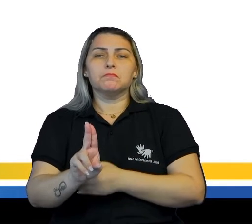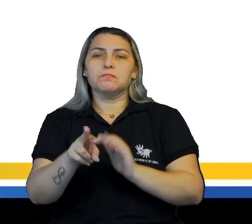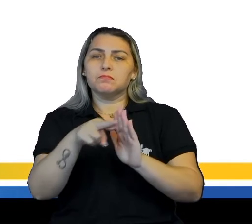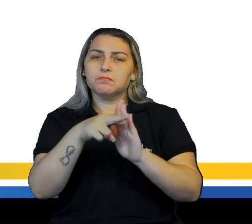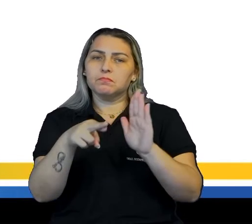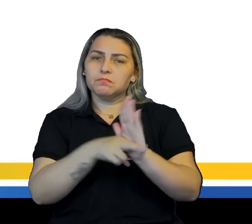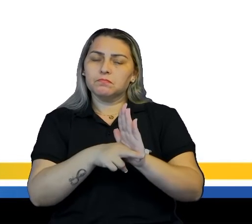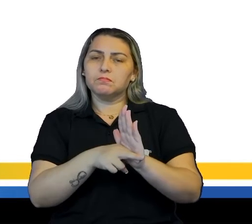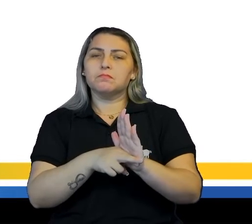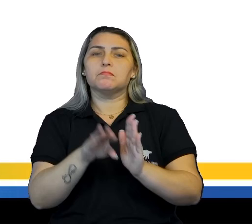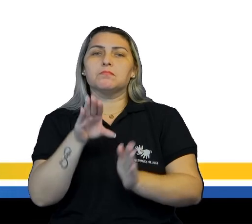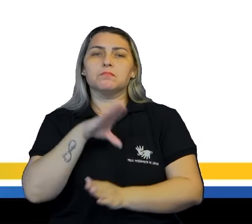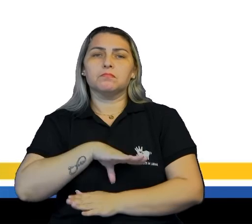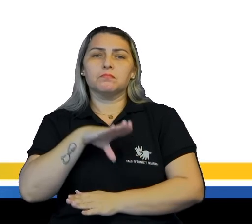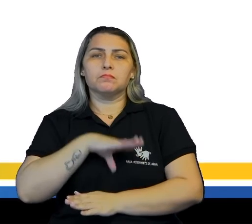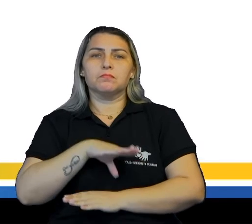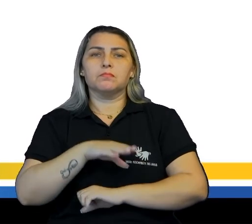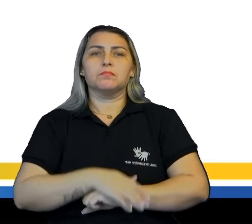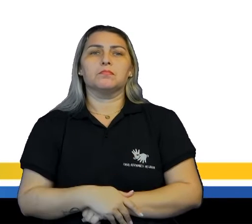culta.